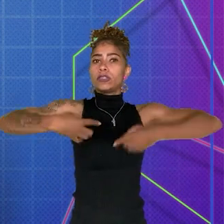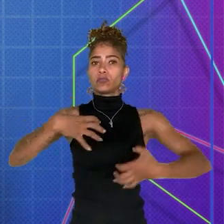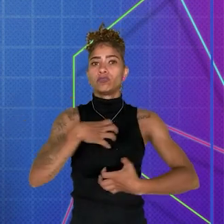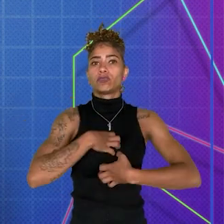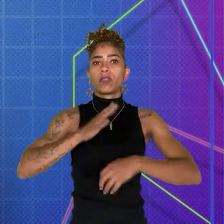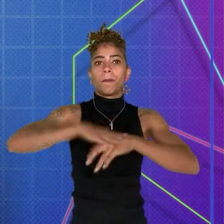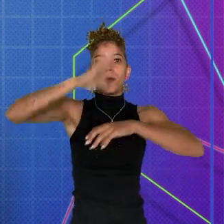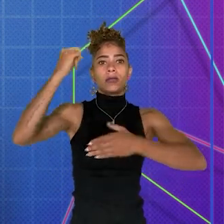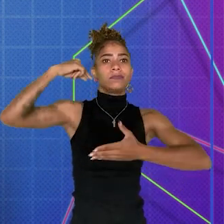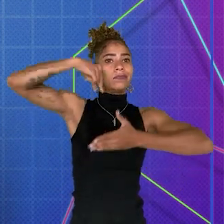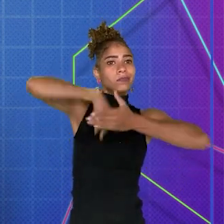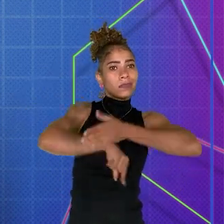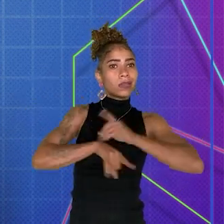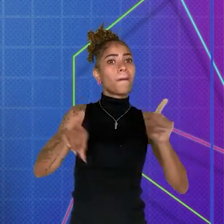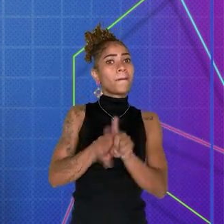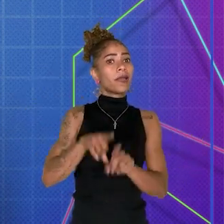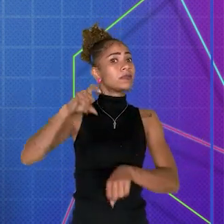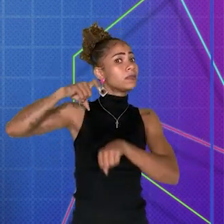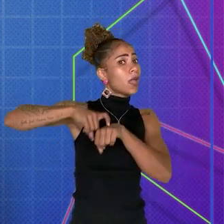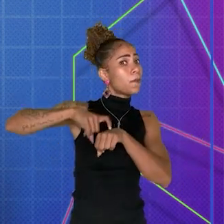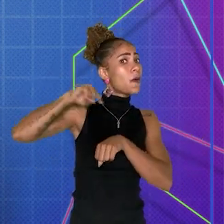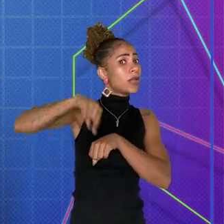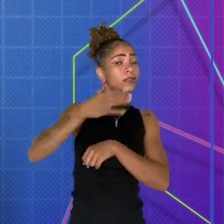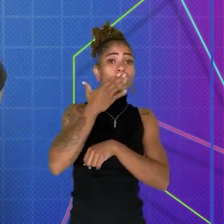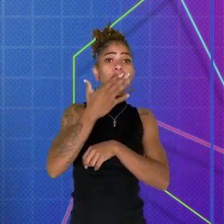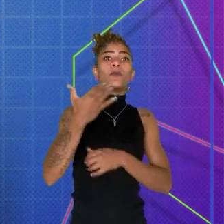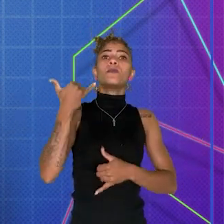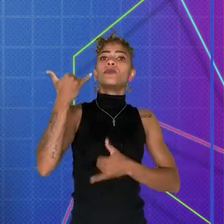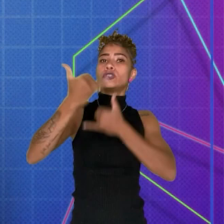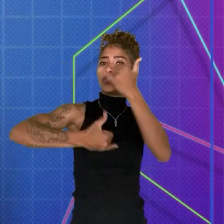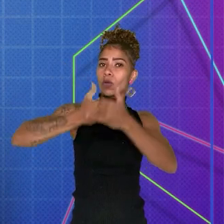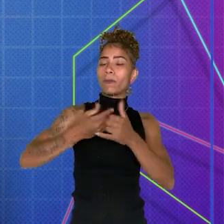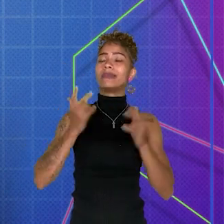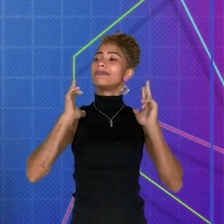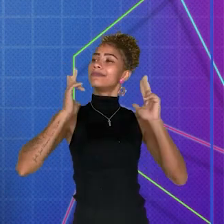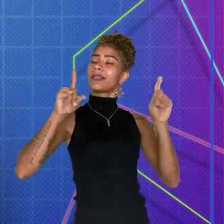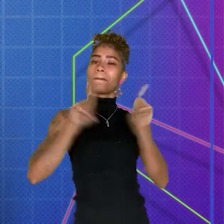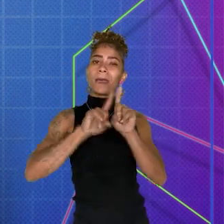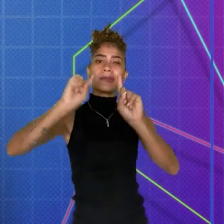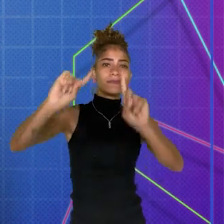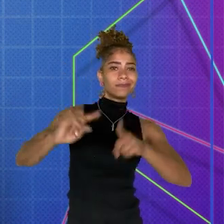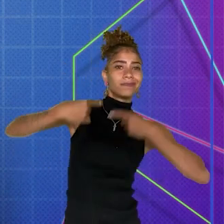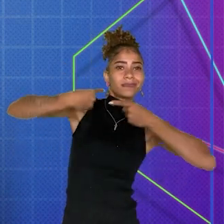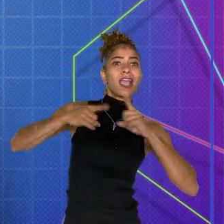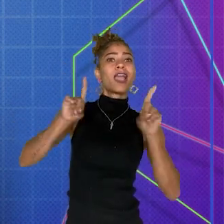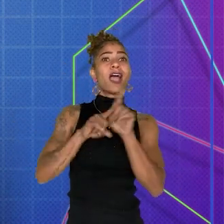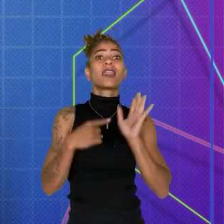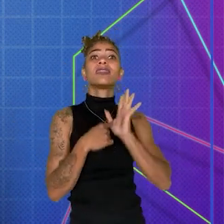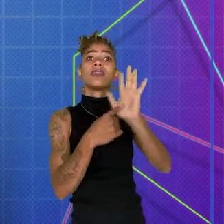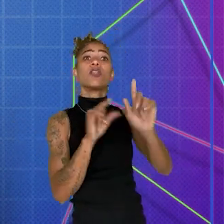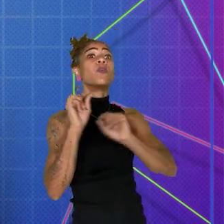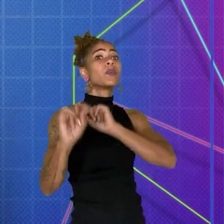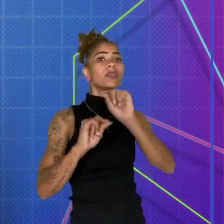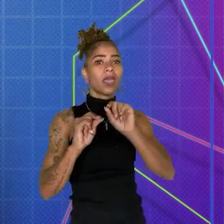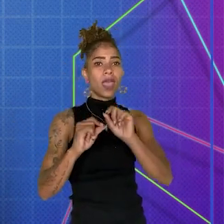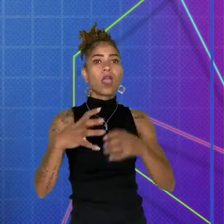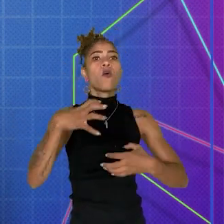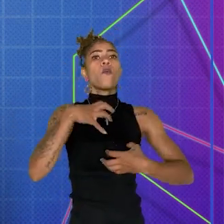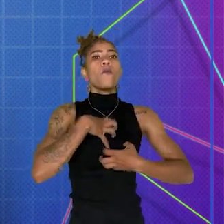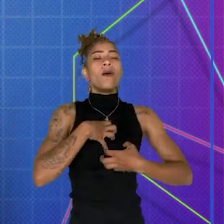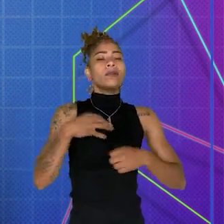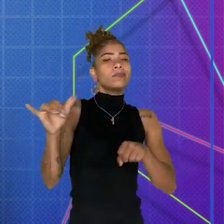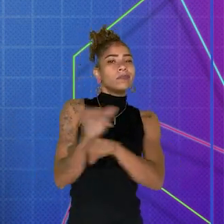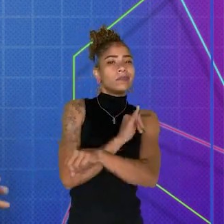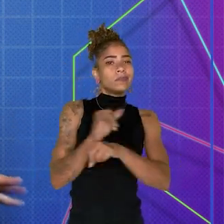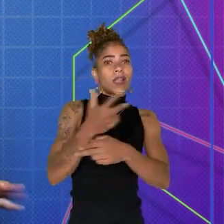de maneira mais profunda e subjetiva. Ao mesmo tempo, esses jogos também podem ser divertidos e desafiadores, oferecendo ao